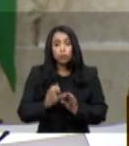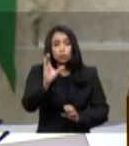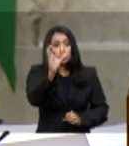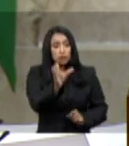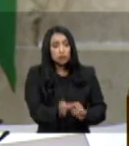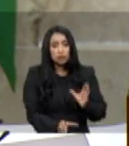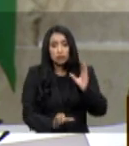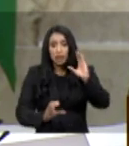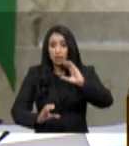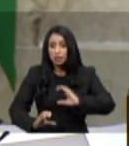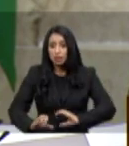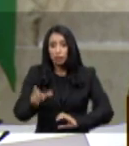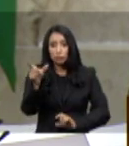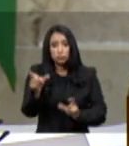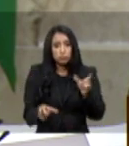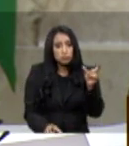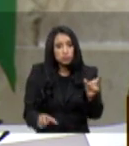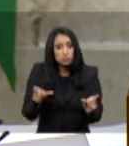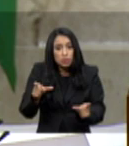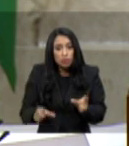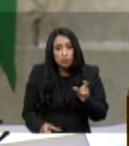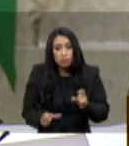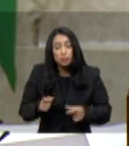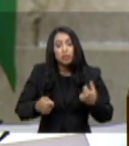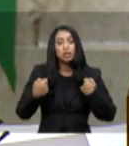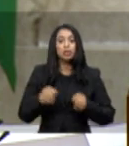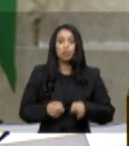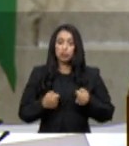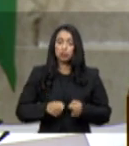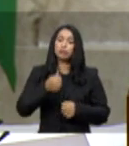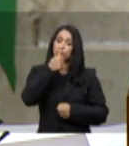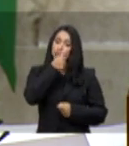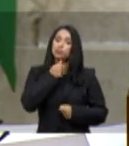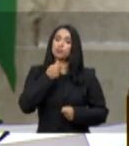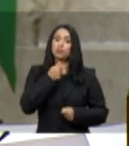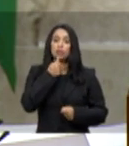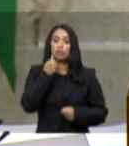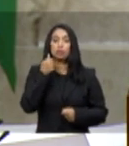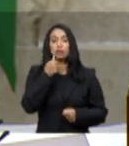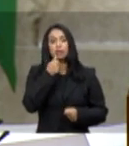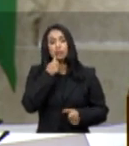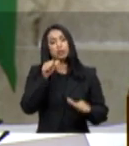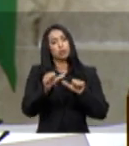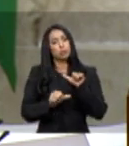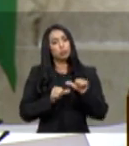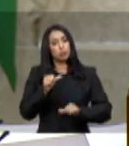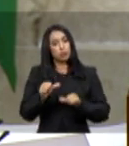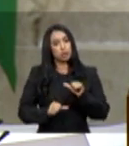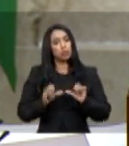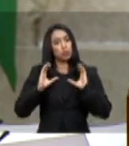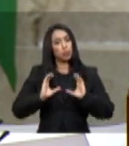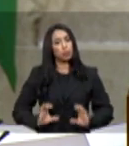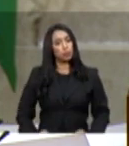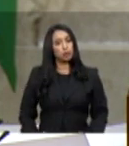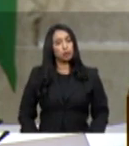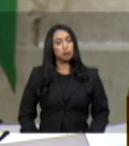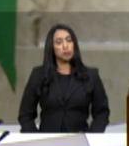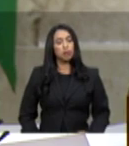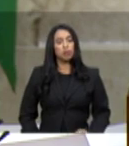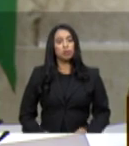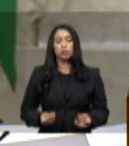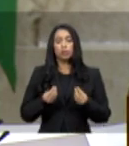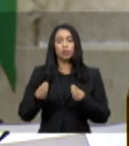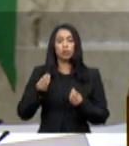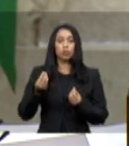individualmente também deve fazer uma cota de sacrifício e modificando os seus comportamentos de